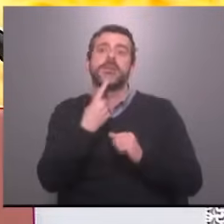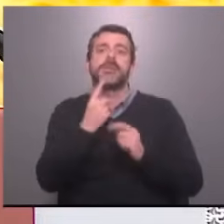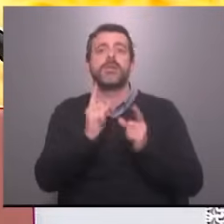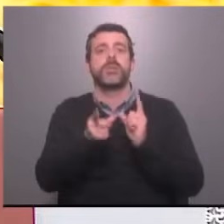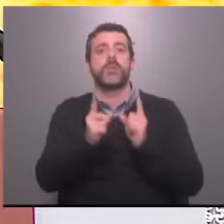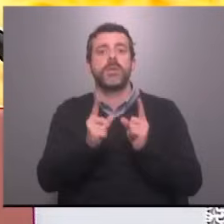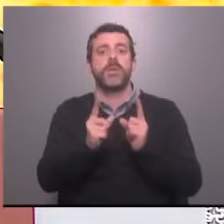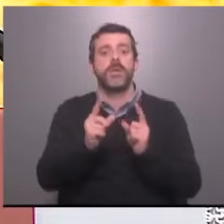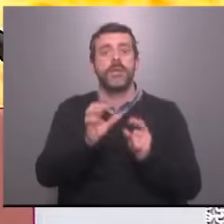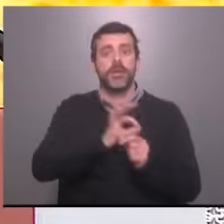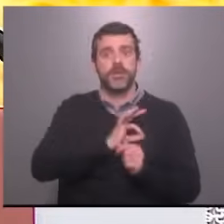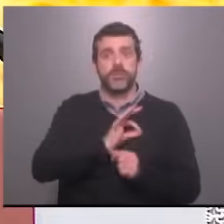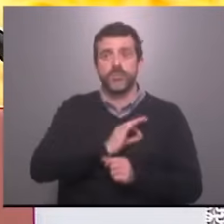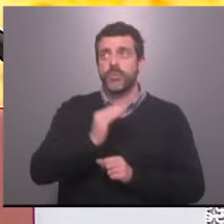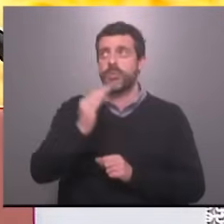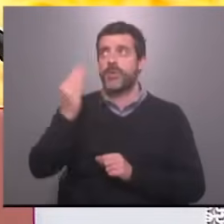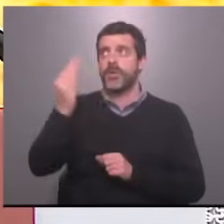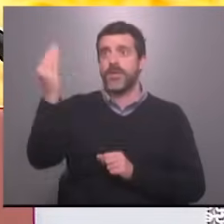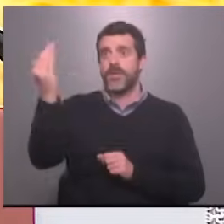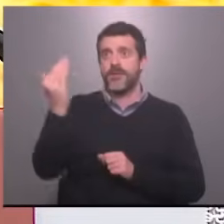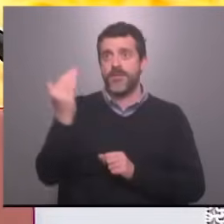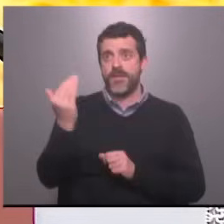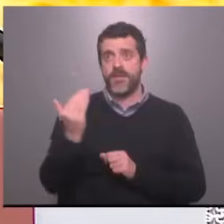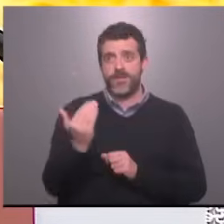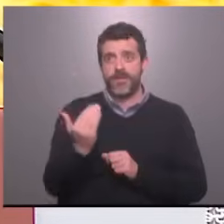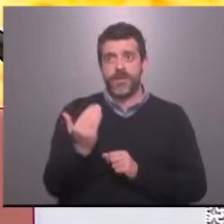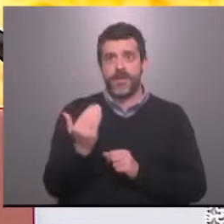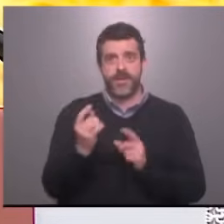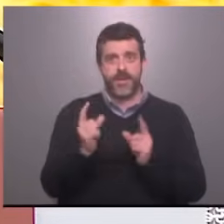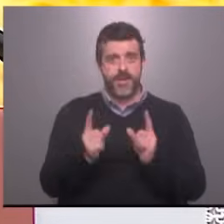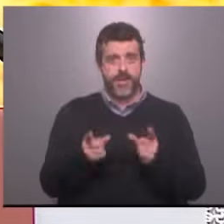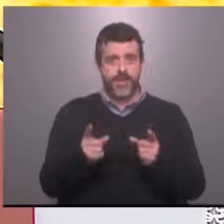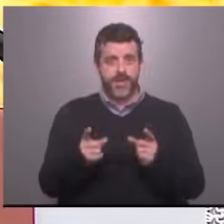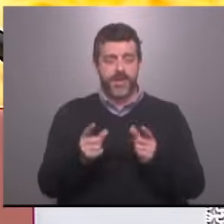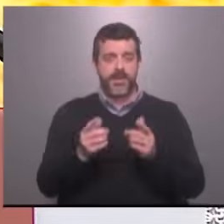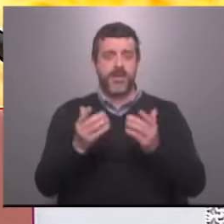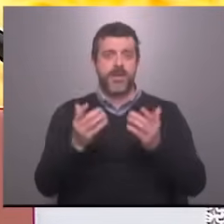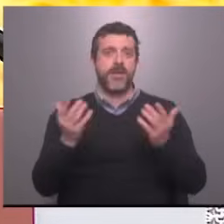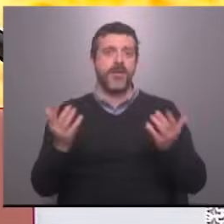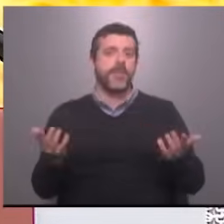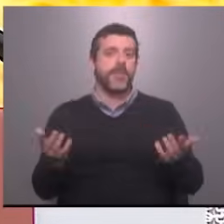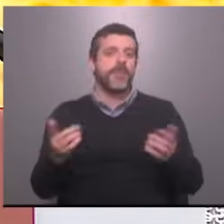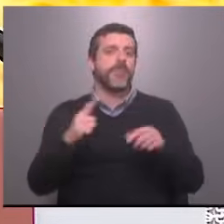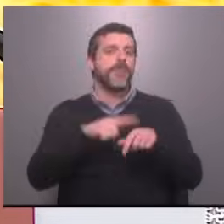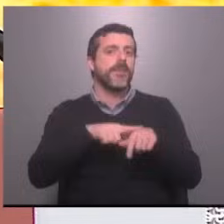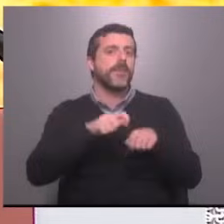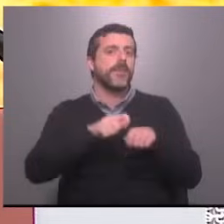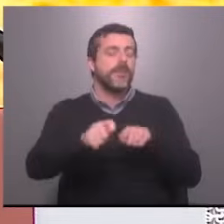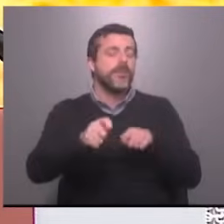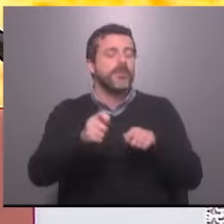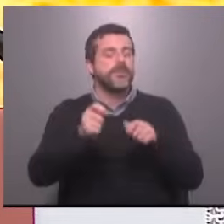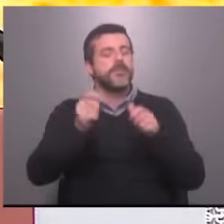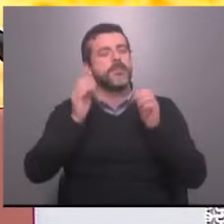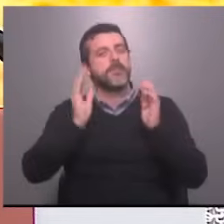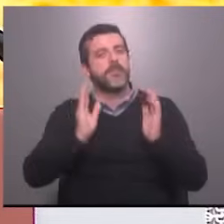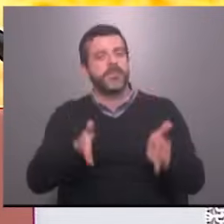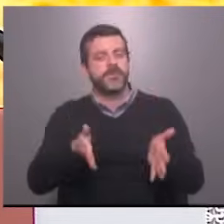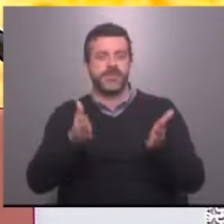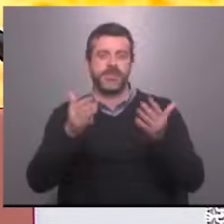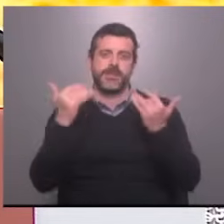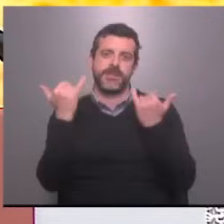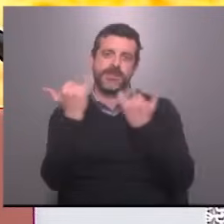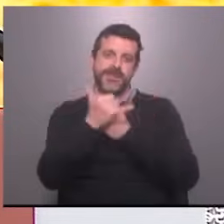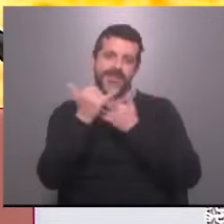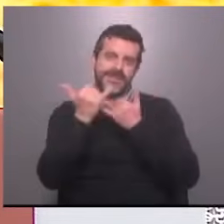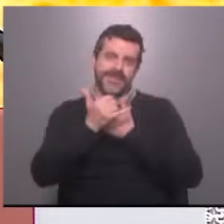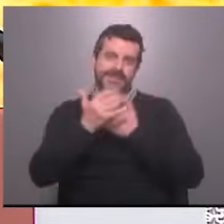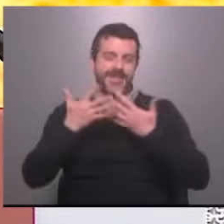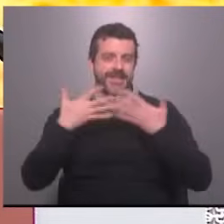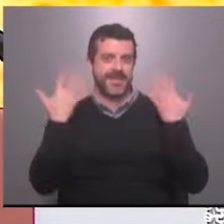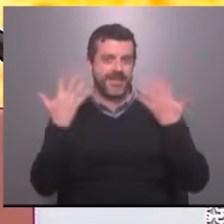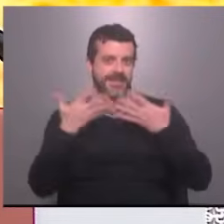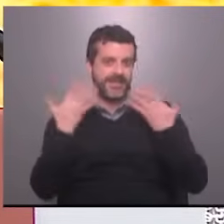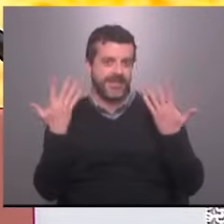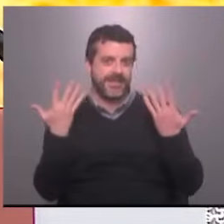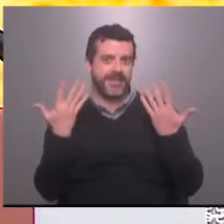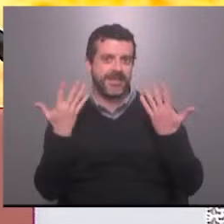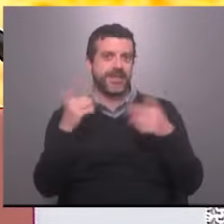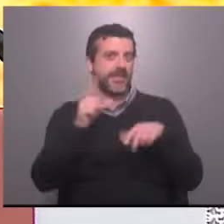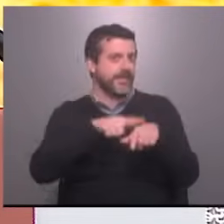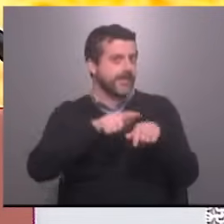piedosa e alegre expectativa da vinda do Senhor. Isto é, este é um tempo de alegria.